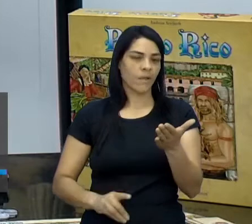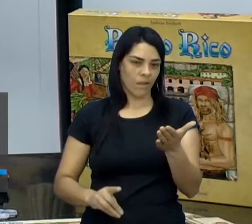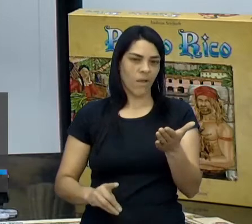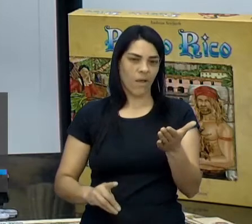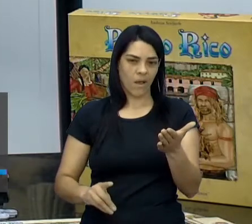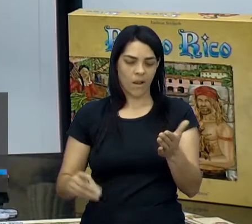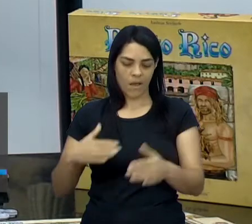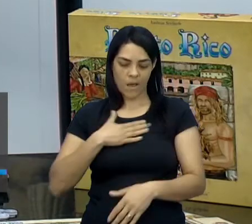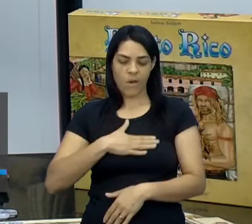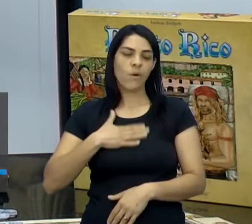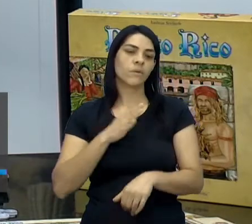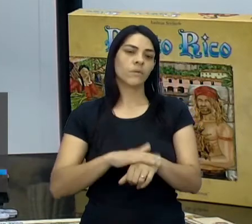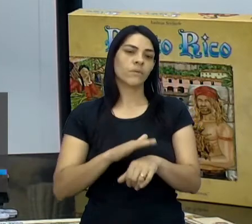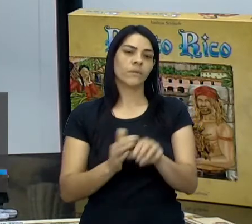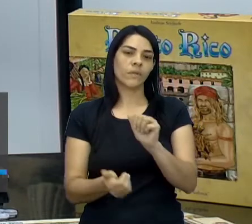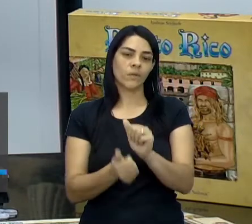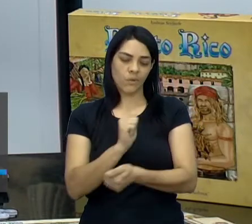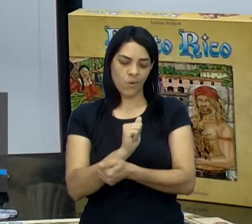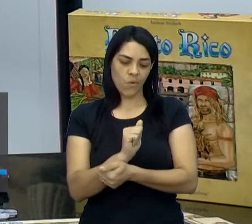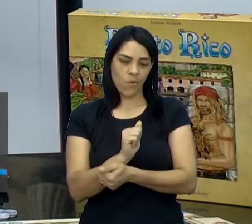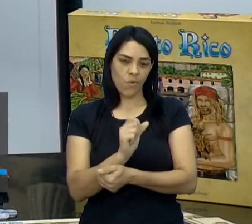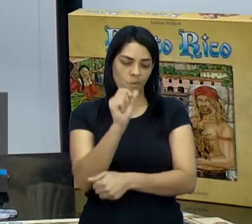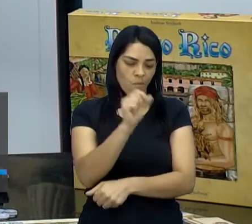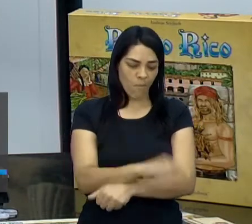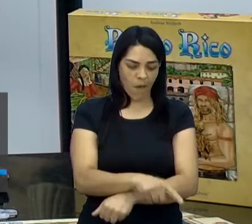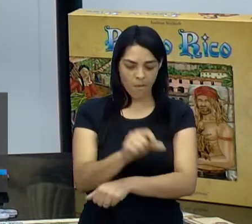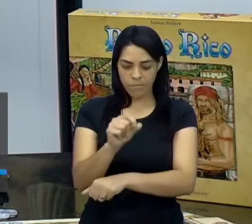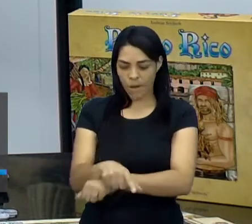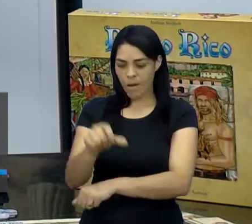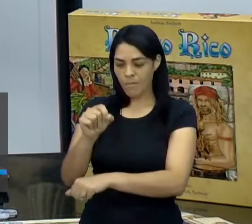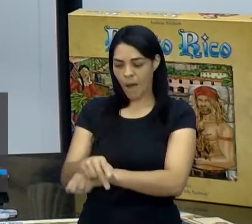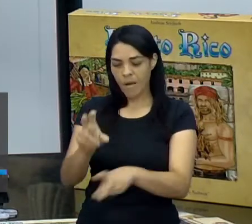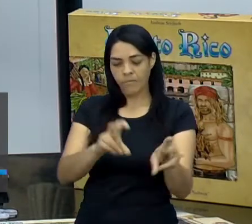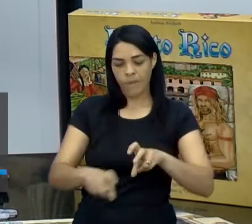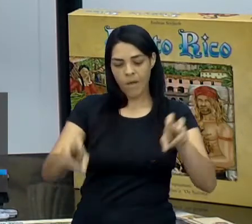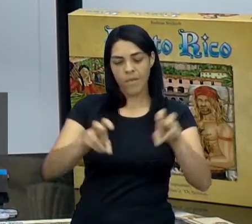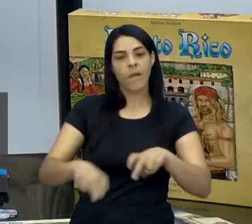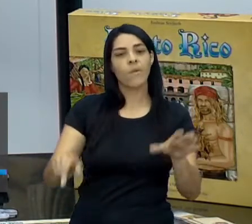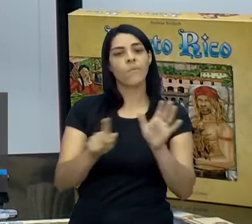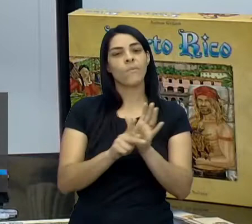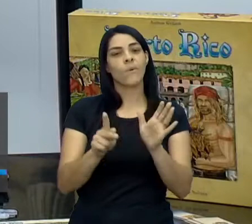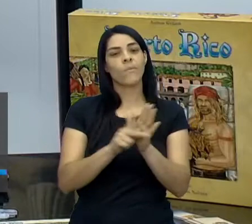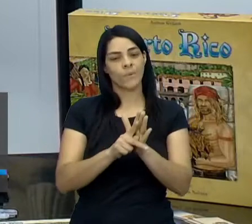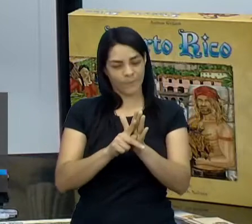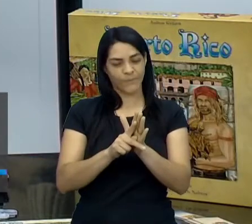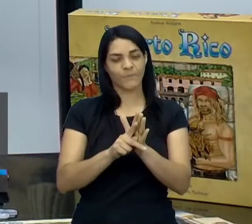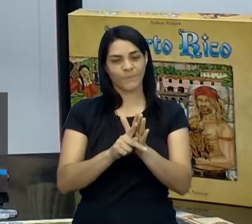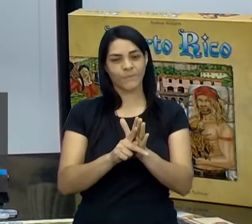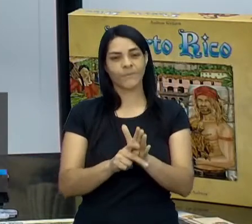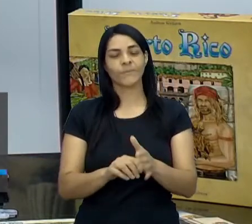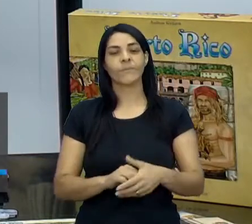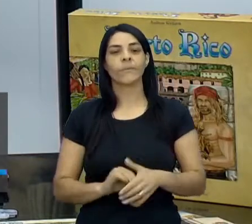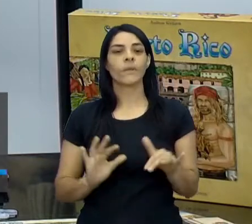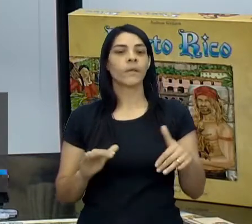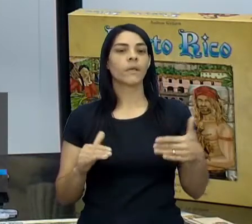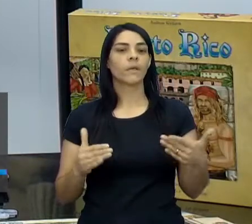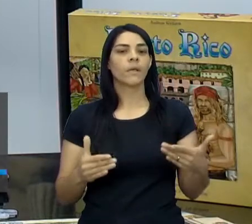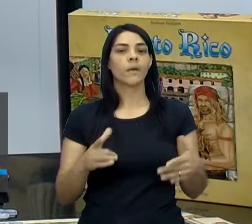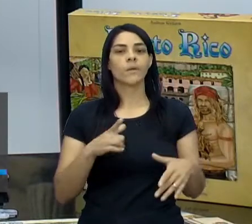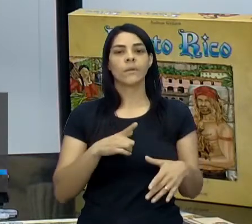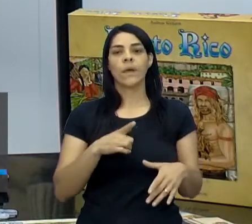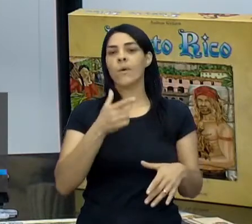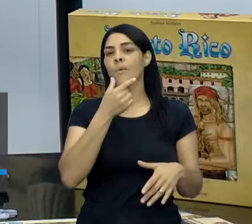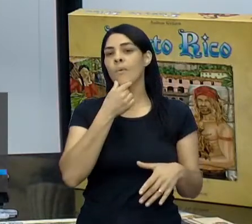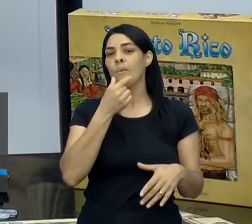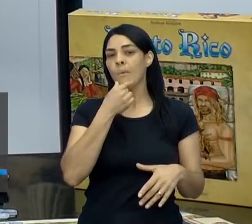de fazer jogos de plantação, em que você é fazendeiro. Enfim. Então tem o momento da colheita,